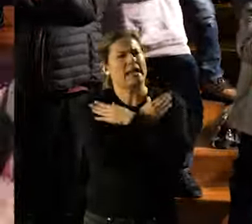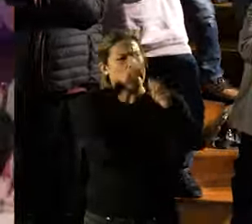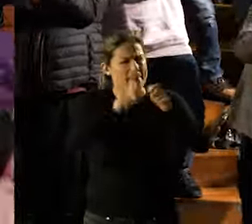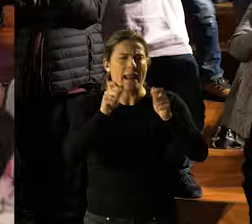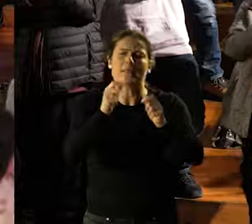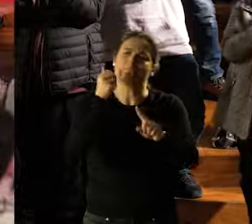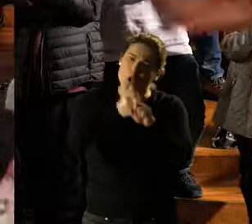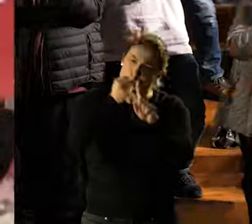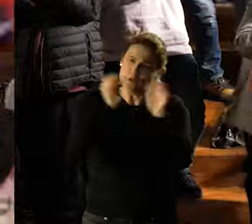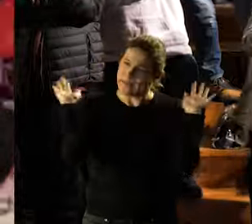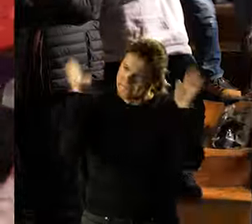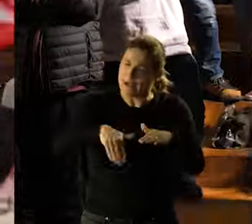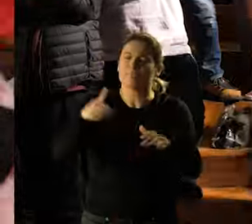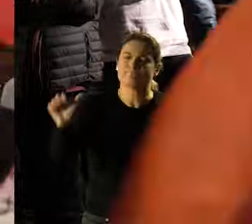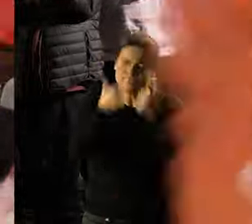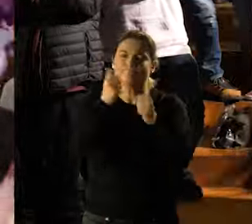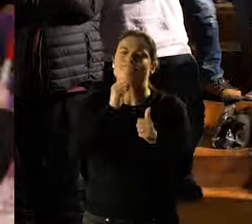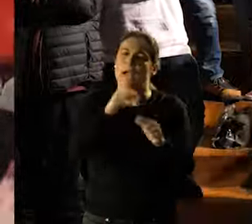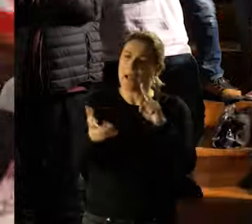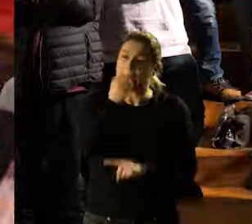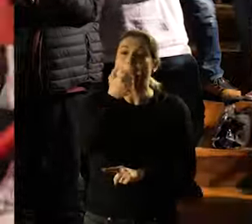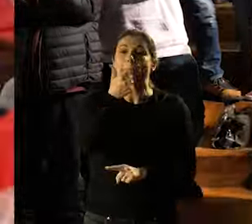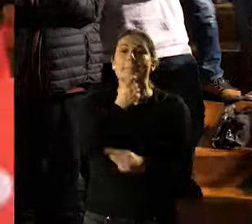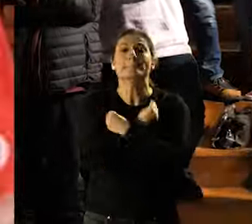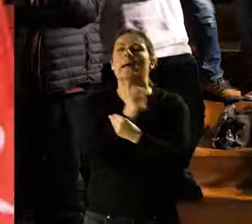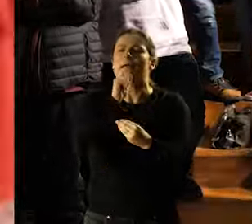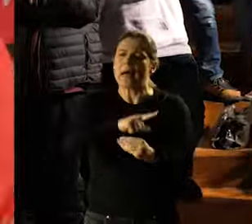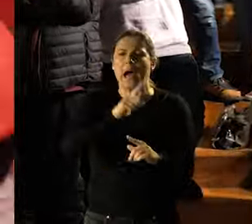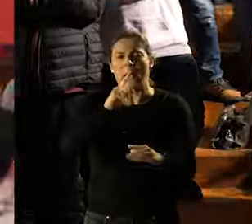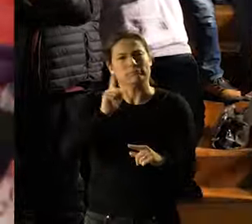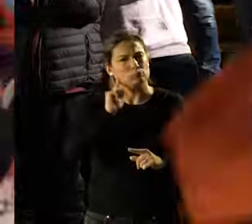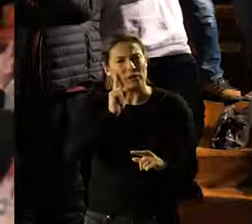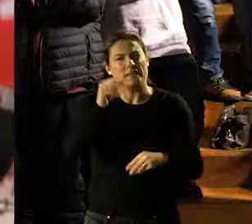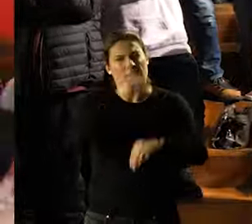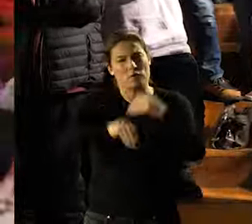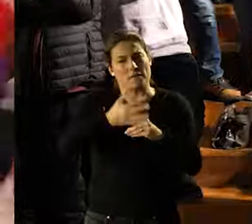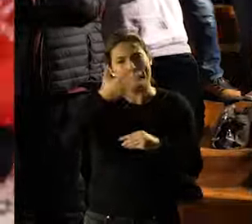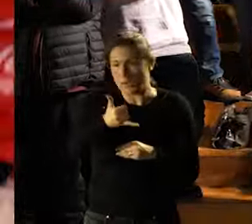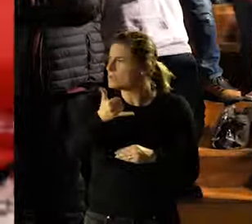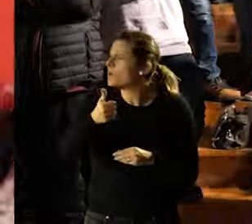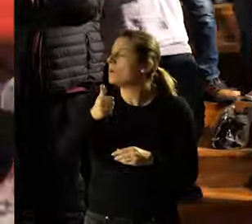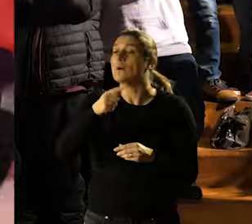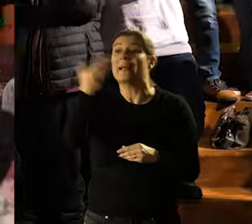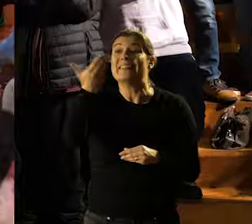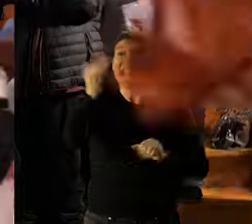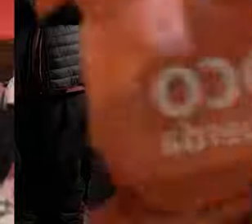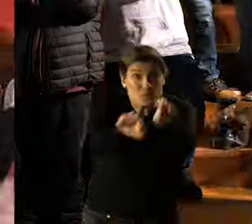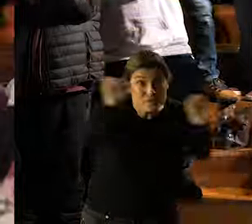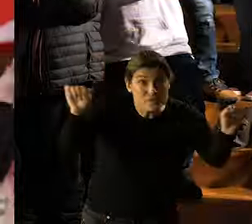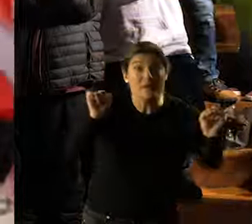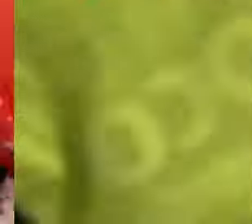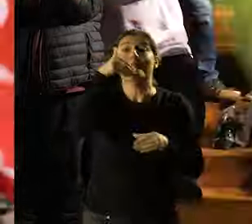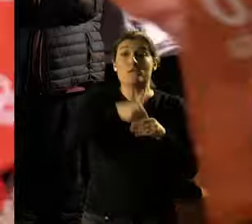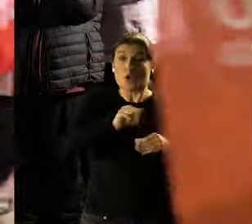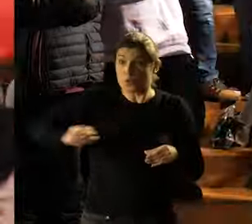à luta e vamos vencer vamos fazer o bloque ser determinante nas próximas eleições os nossos direitos o nosso